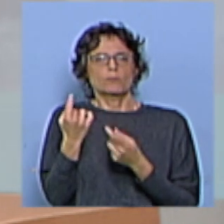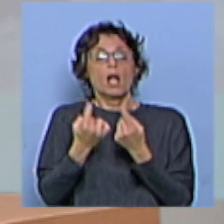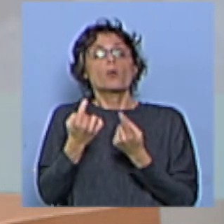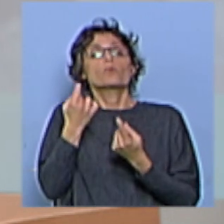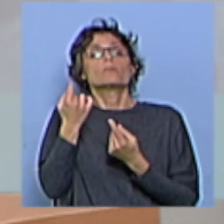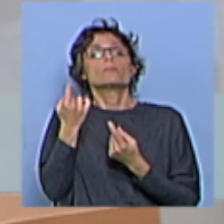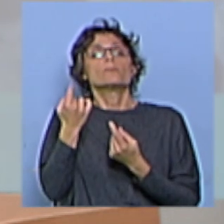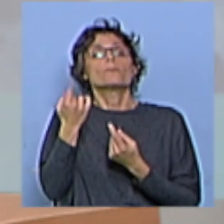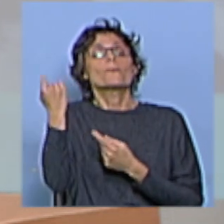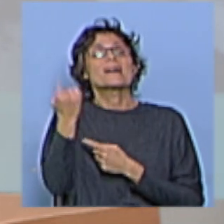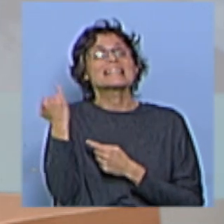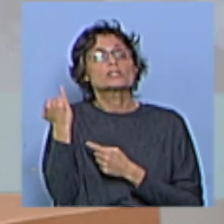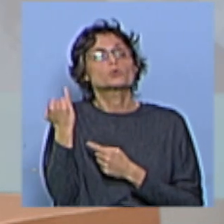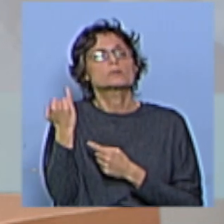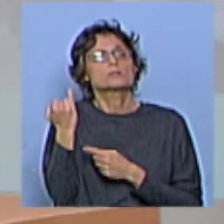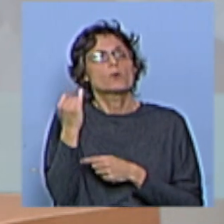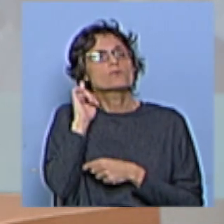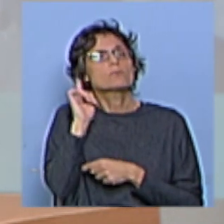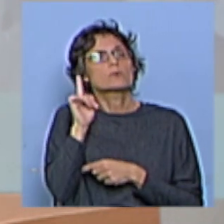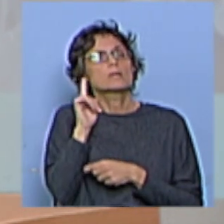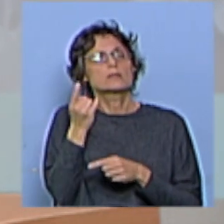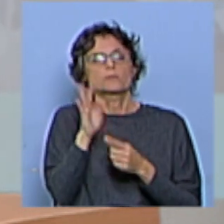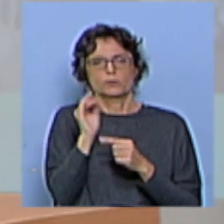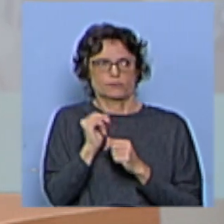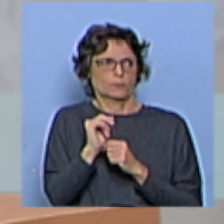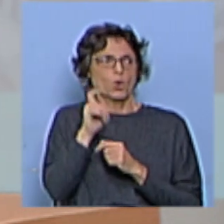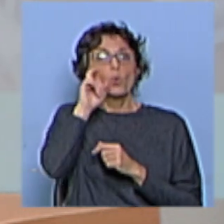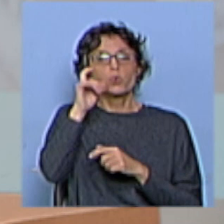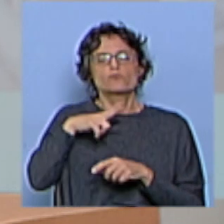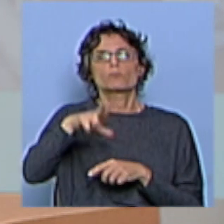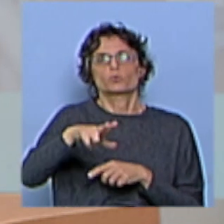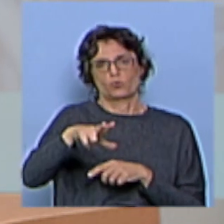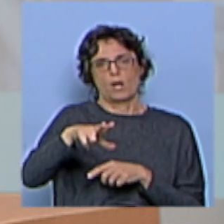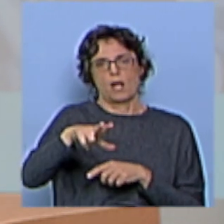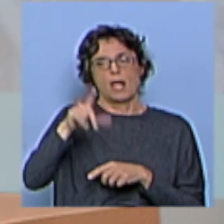vindo a apostar neste tema do turismo religioso e, enfim, dos caminhos